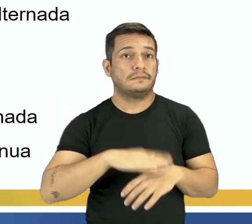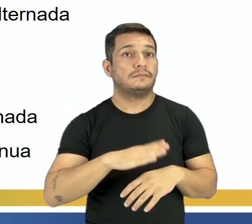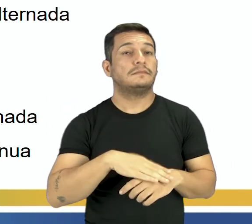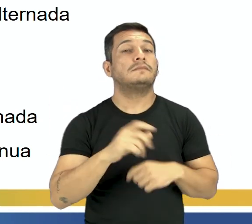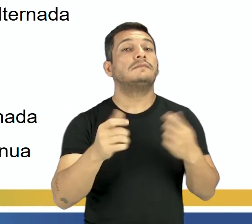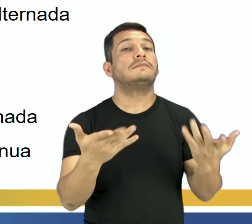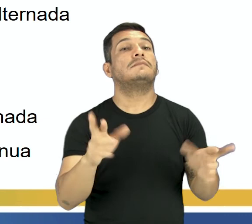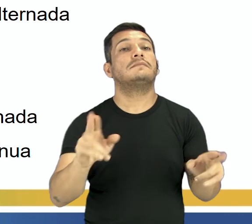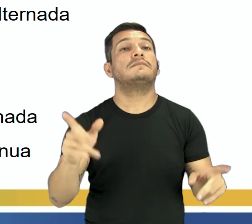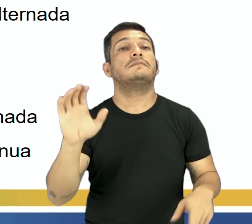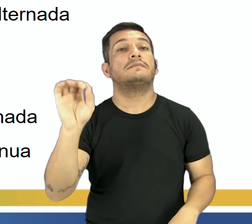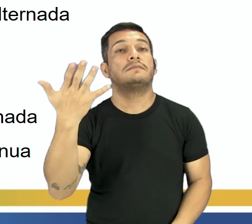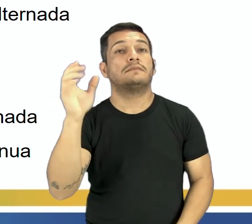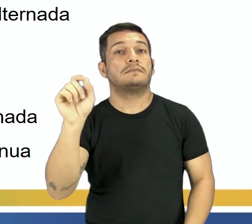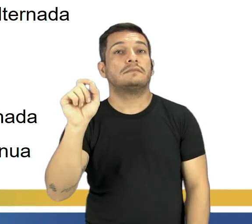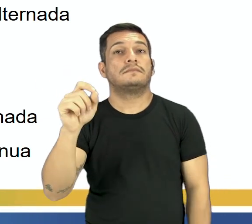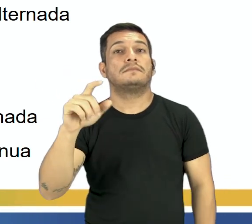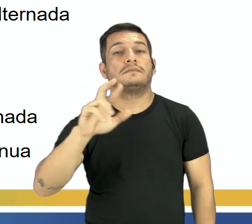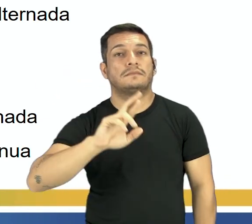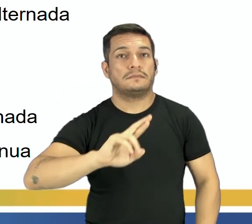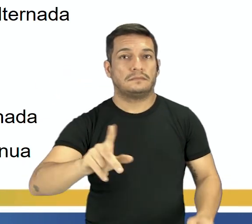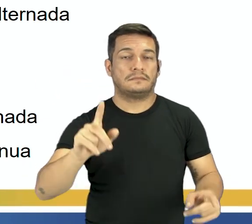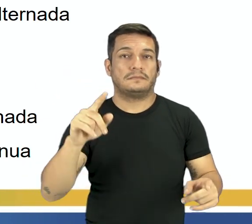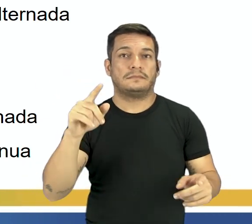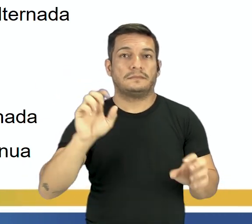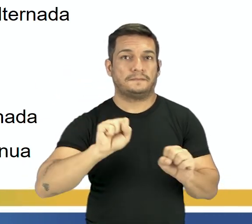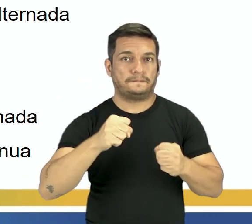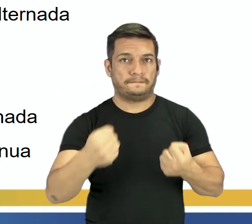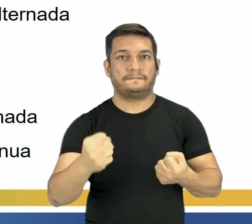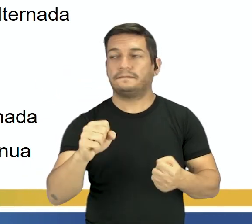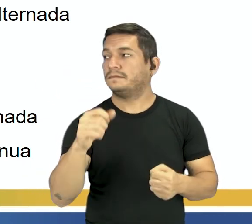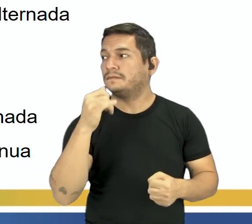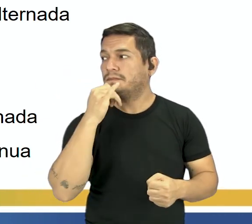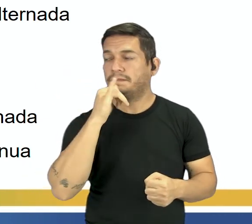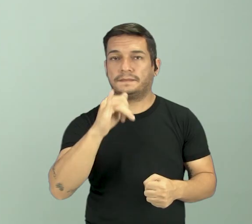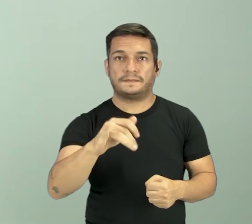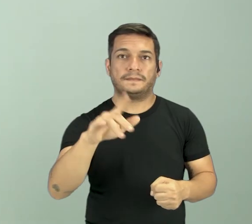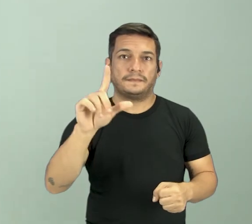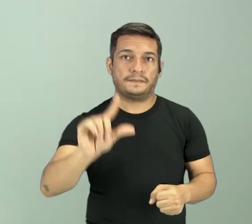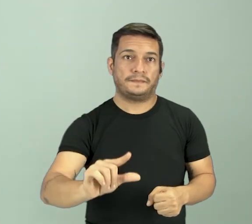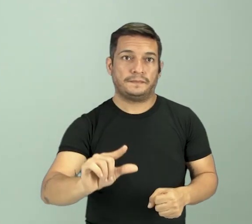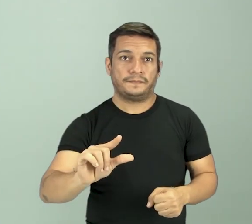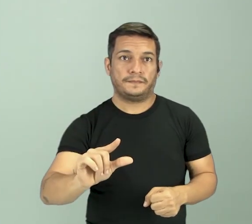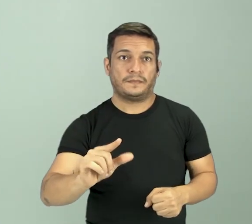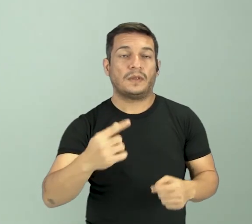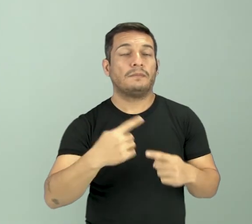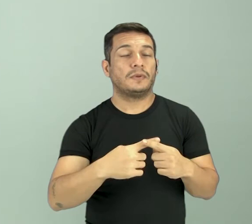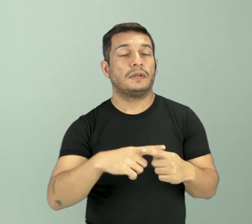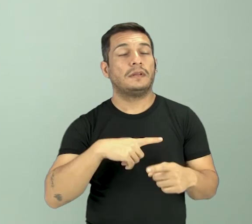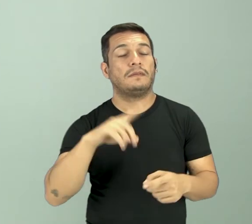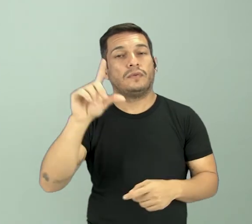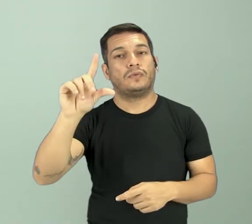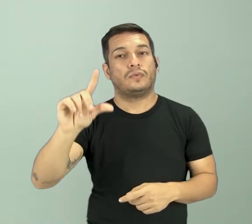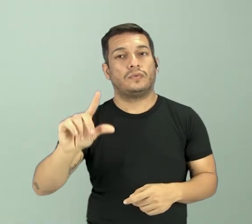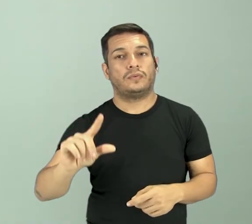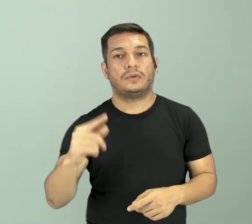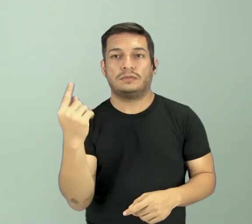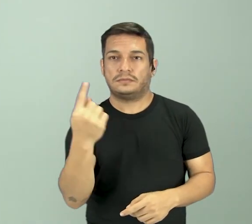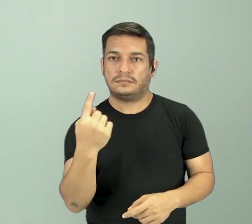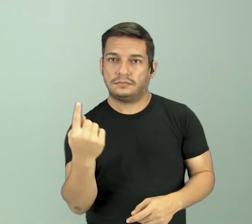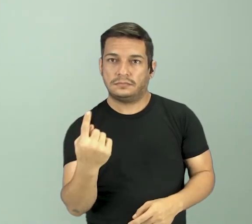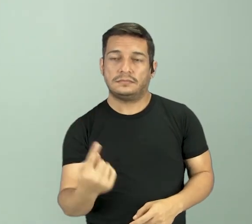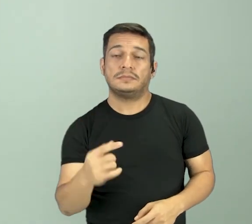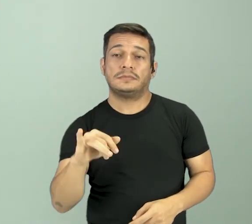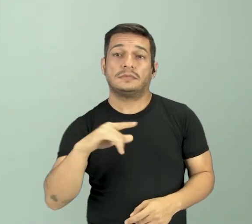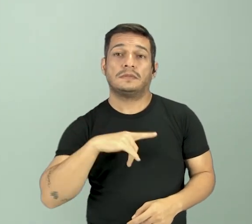o que vai acontecer? A diferença de potencial da corrente elétrica é menor. Por quê? Porque houve uma redução de espira. Se houve uma